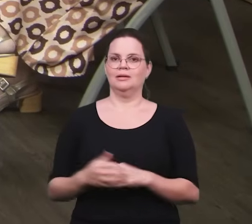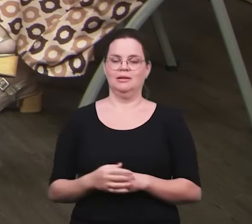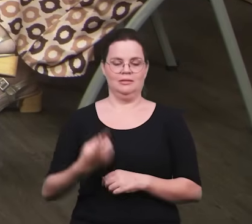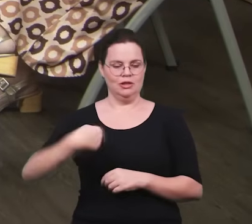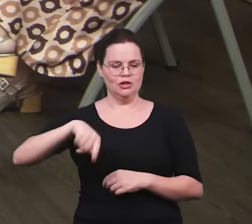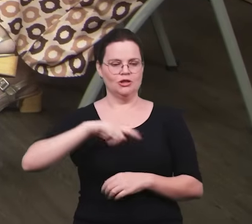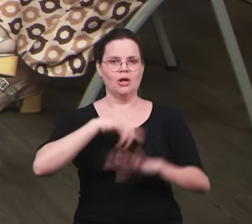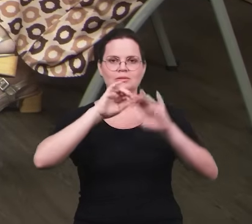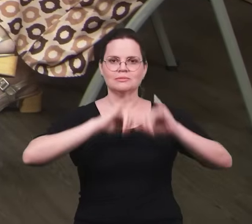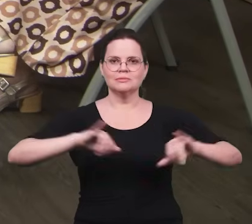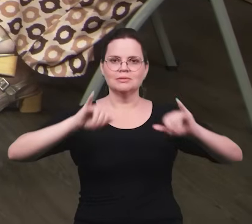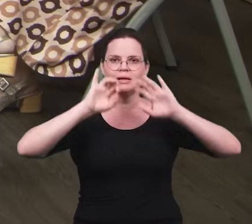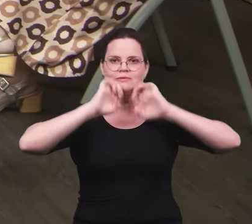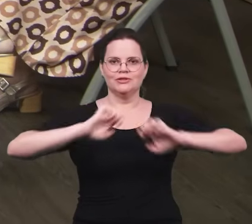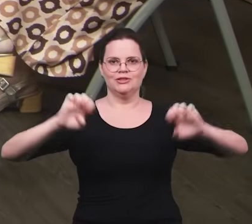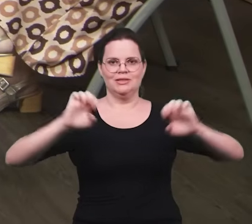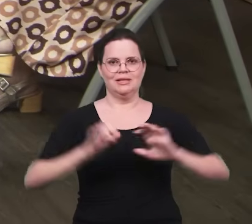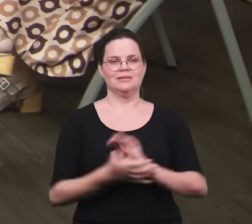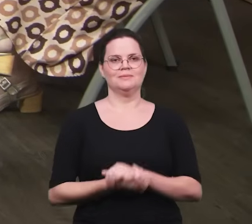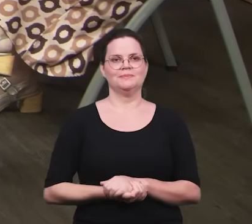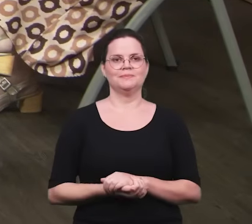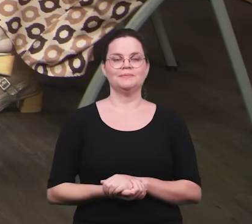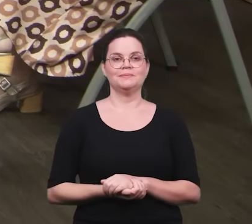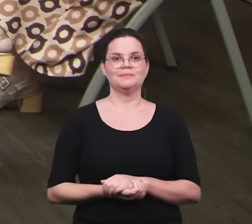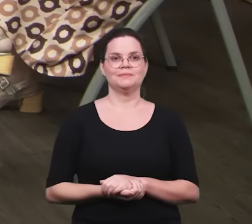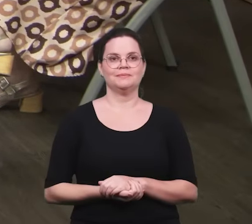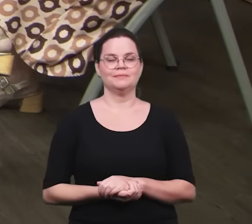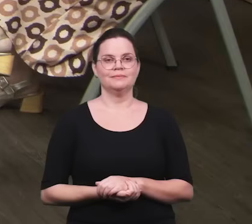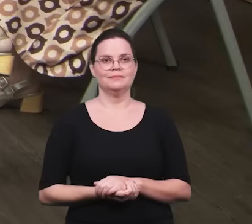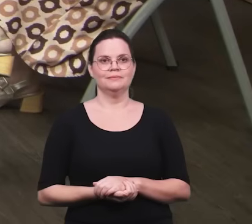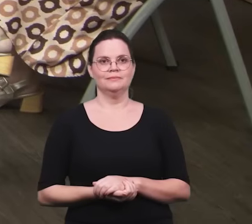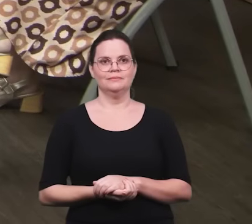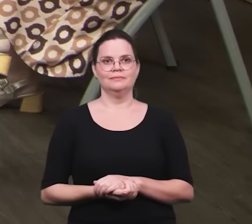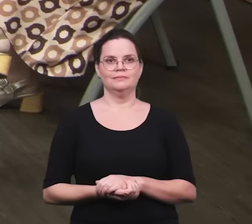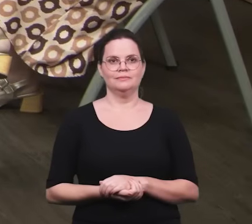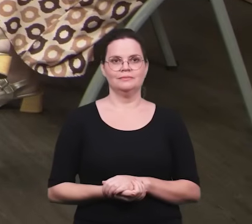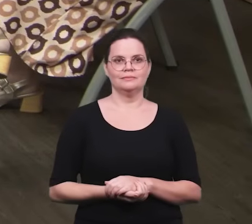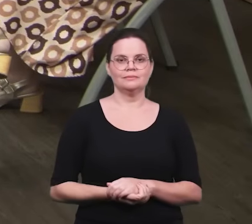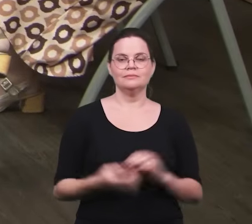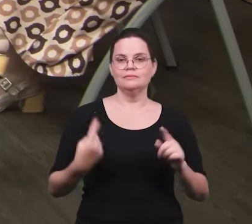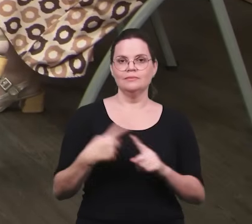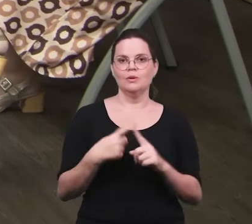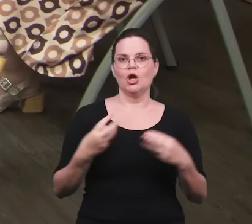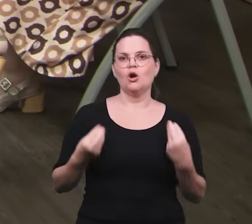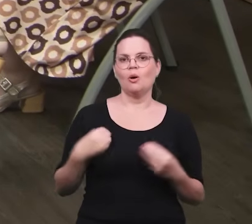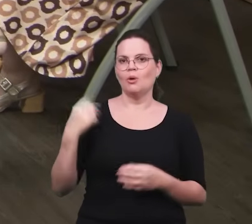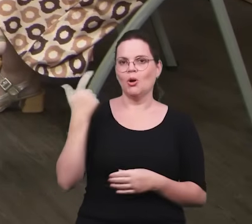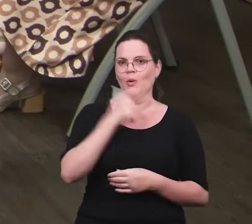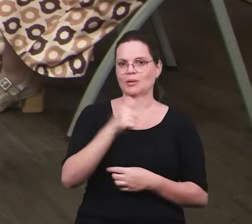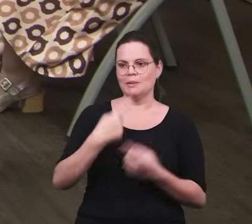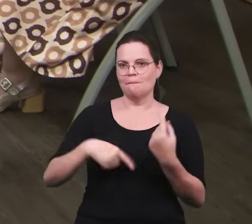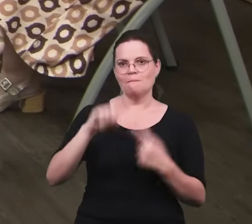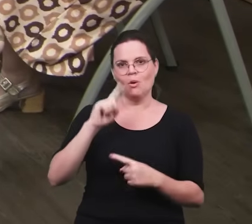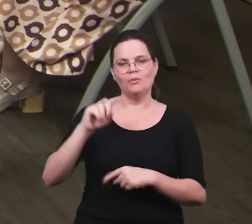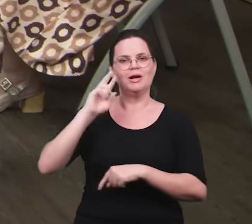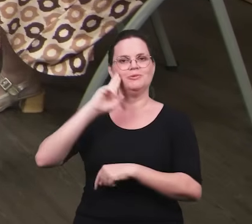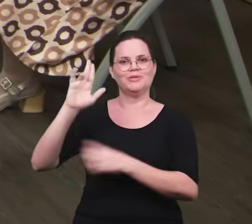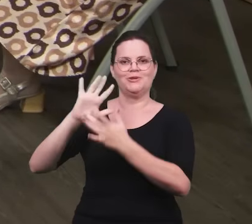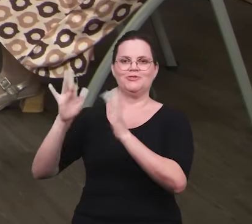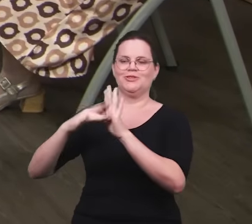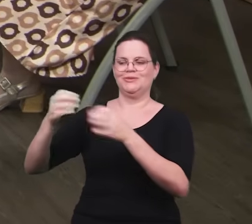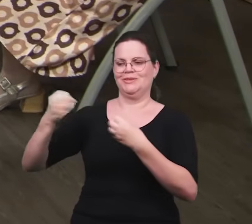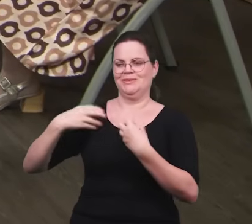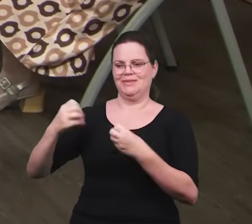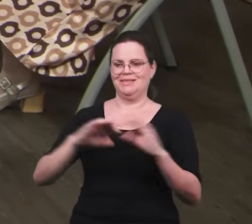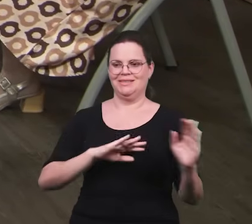a preciosa semente do Evangelho da salvação. Os recursos para superar a multidão o Senhor nos dá. Glória a Deus. Vamos seguir. Vamos